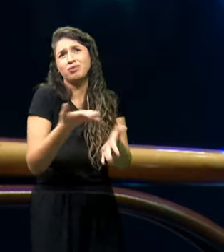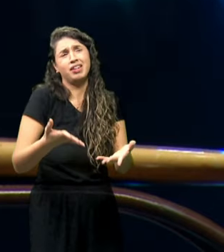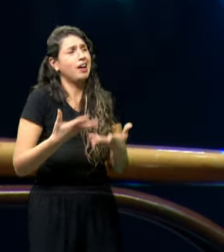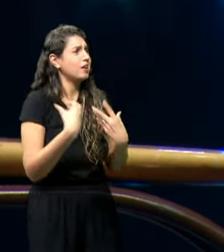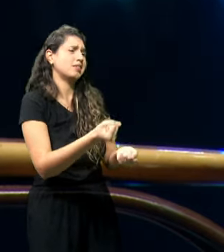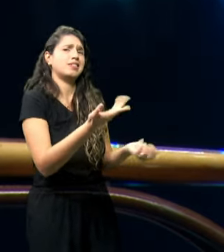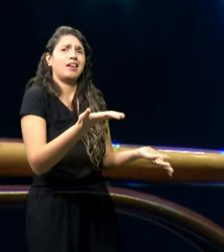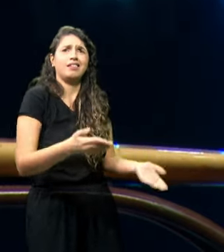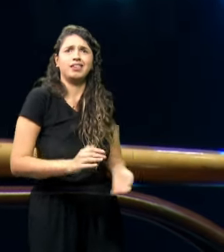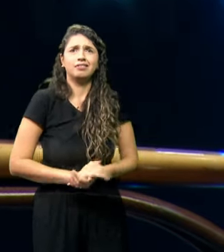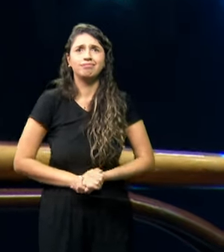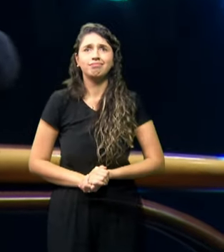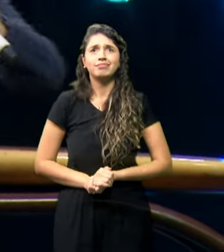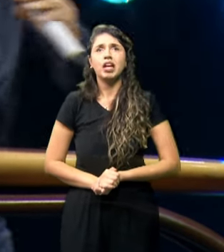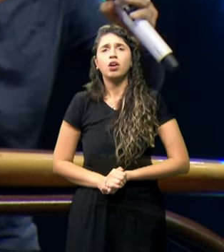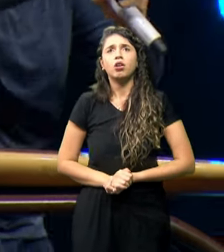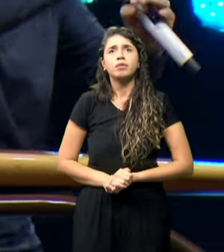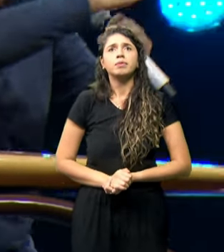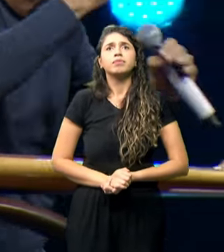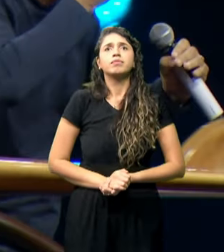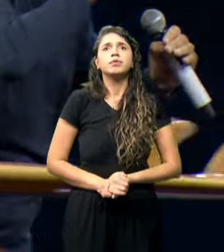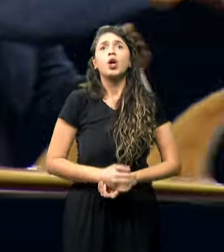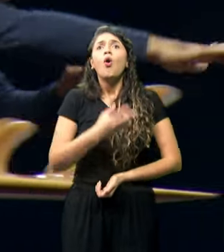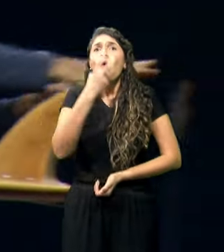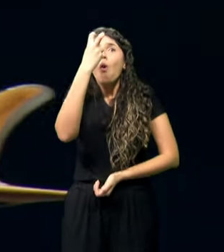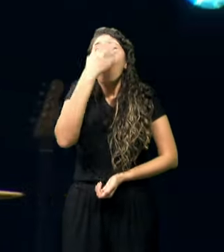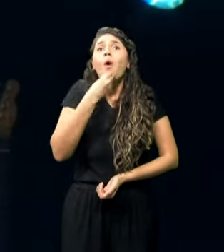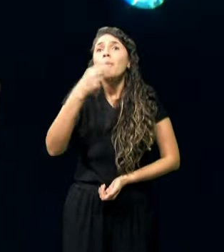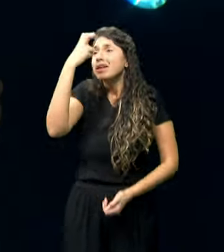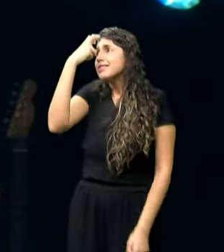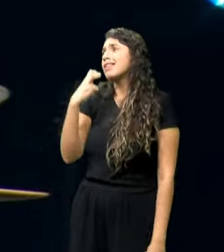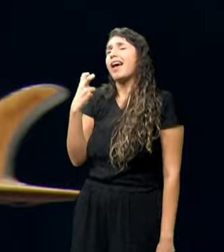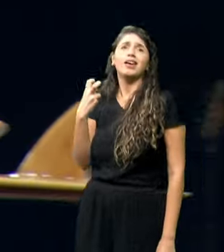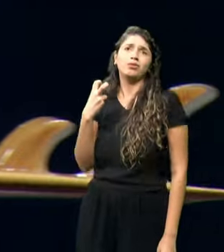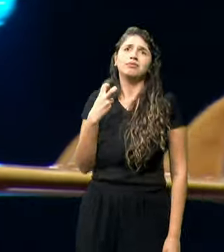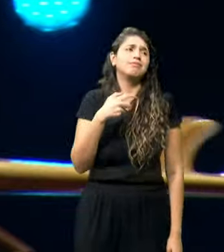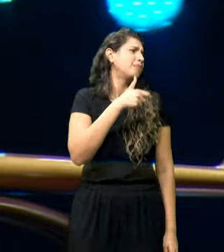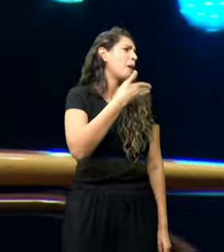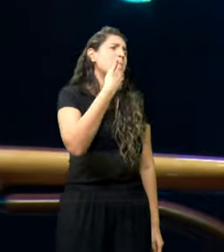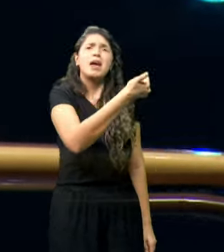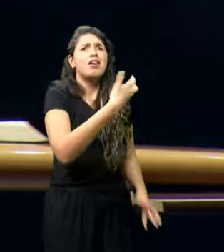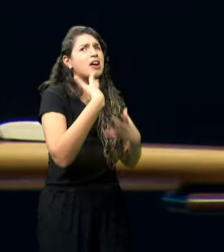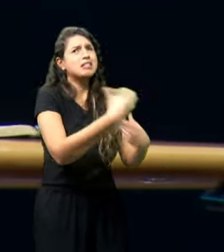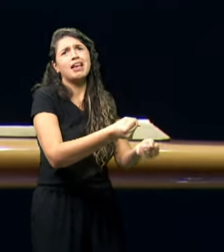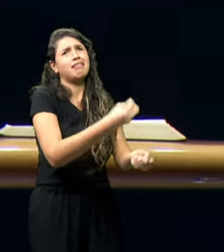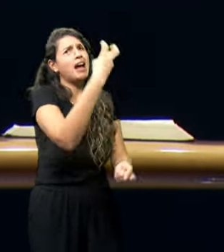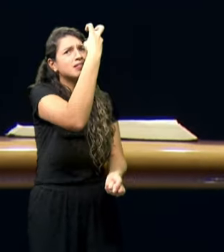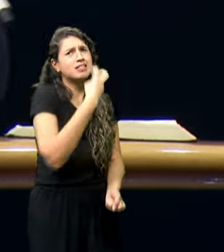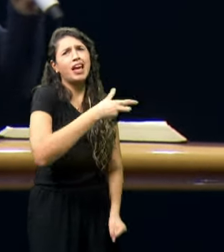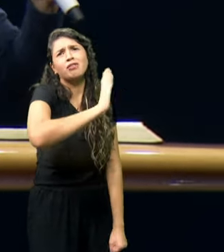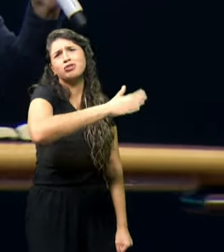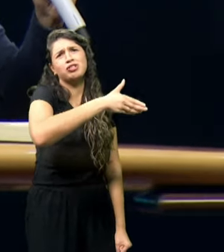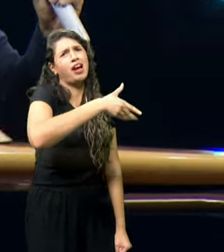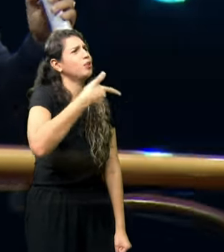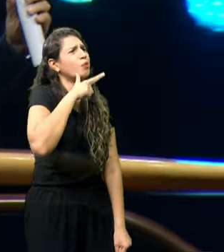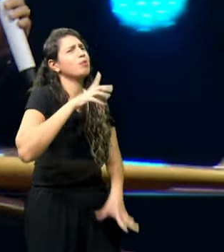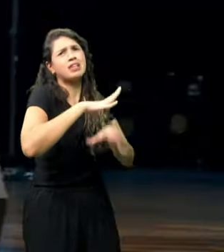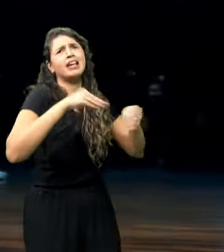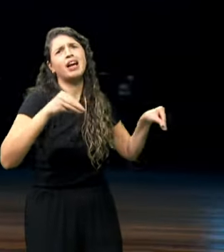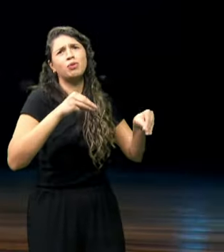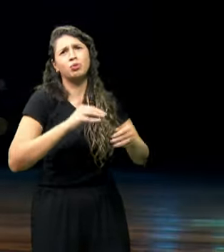18. Cara, tu é cego de nascença, já era, aceita isso, se conforma, ninguém muda. Jesus, filho de Davi,